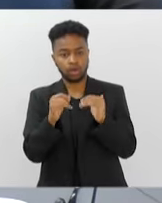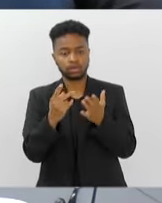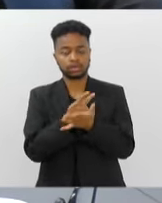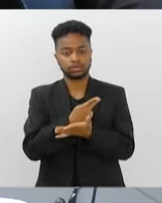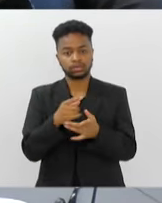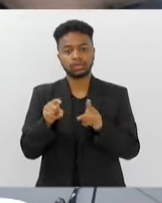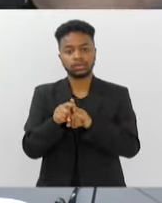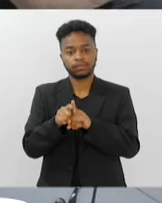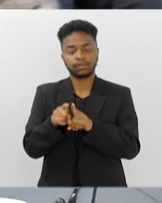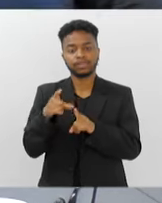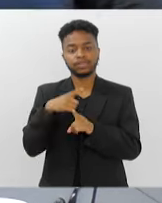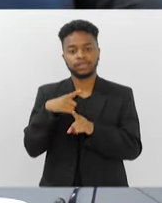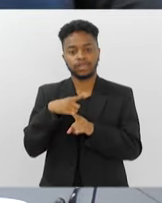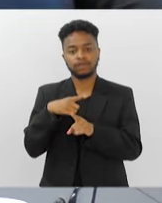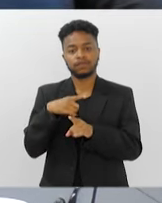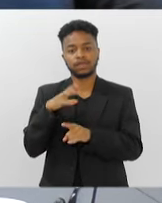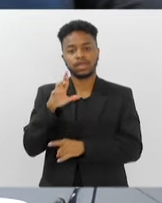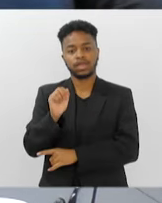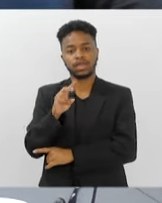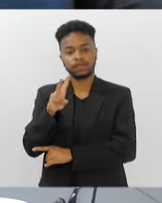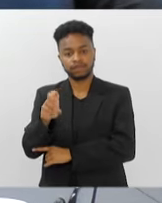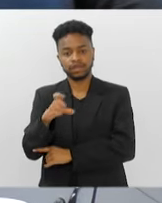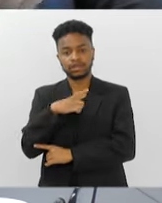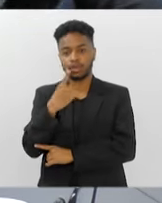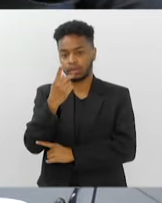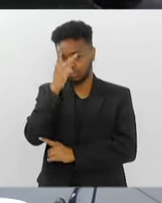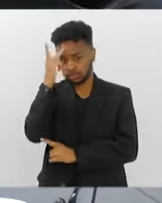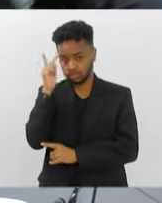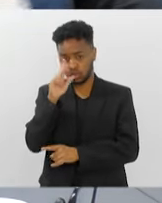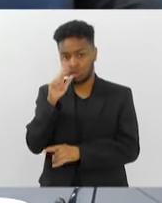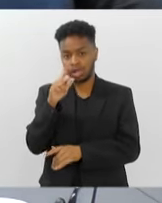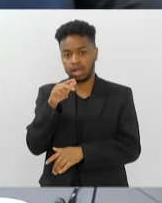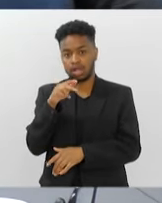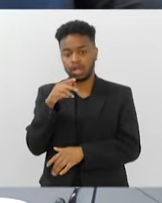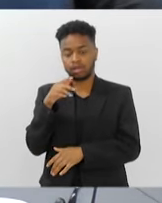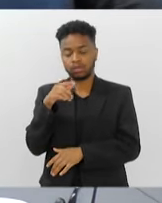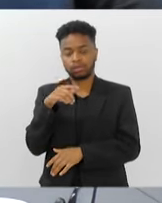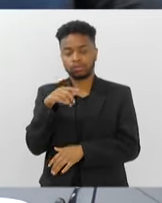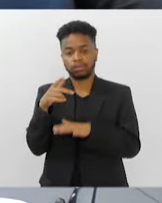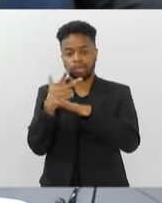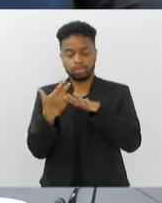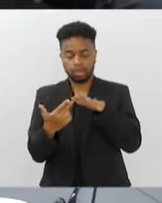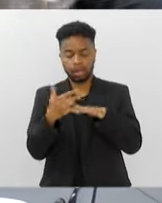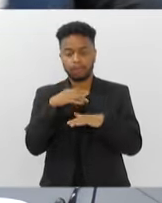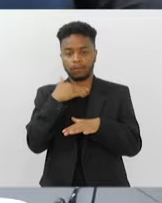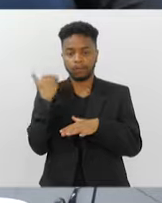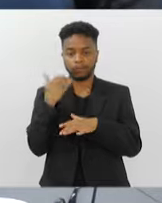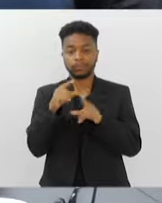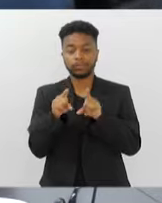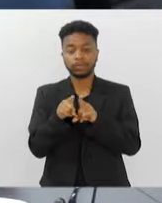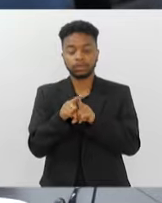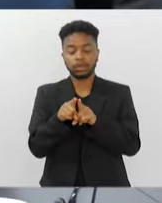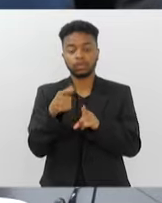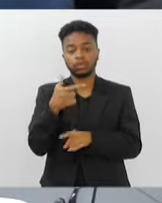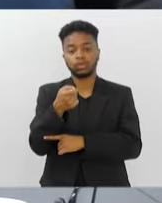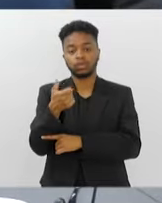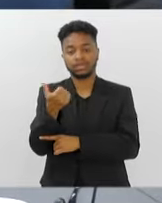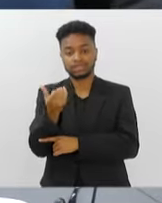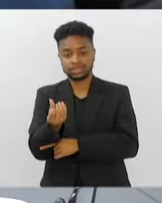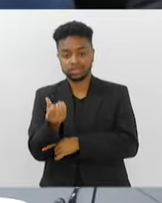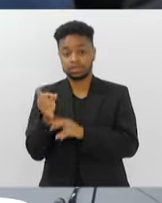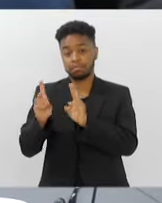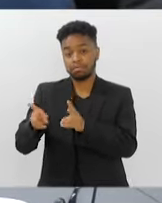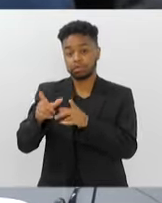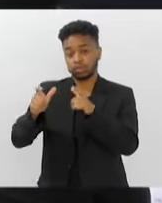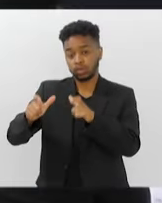rave que teve um consumidor afogado e nas olimpíadas em 2016 naquele local onde vai acontecer o rocken